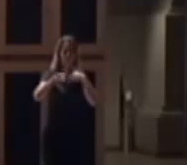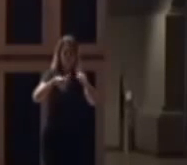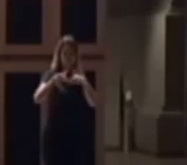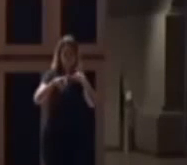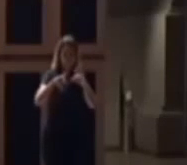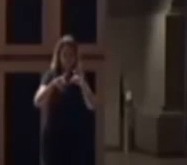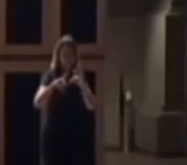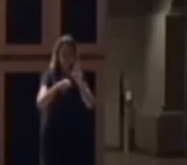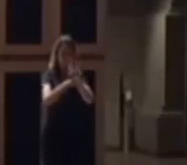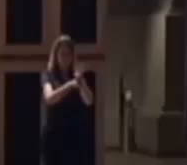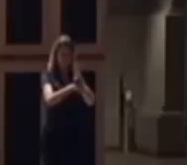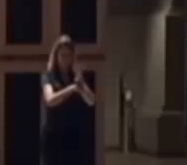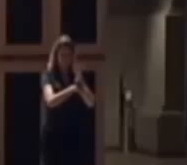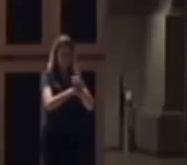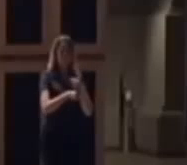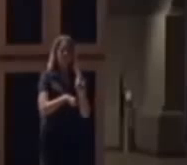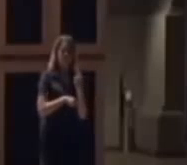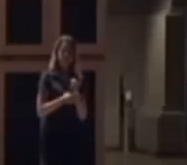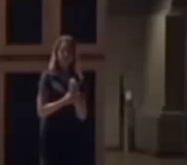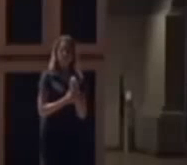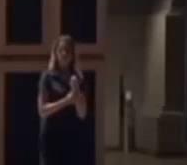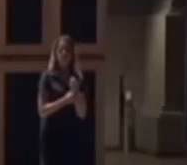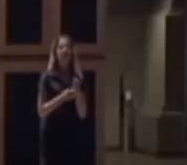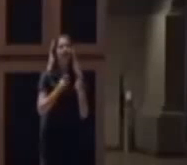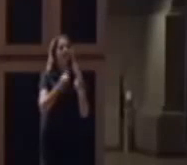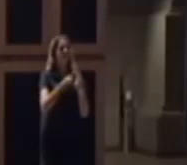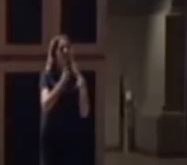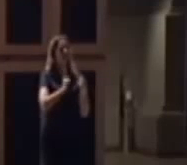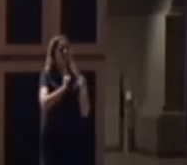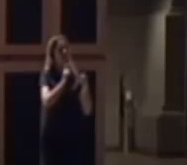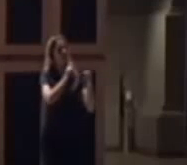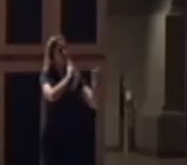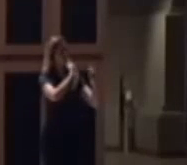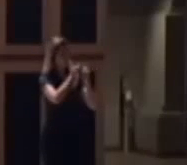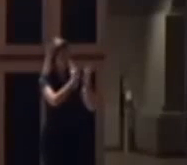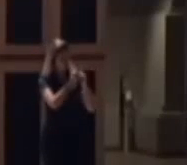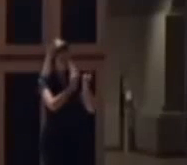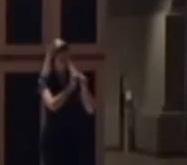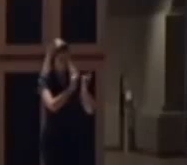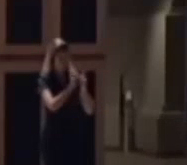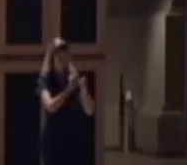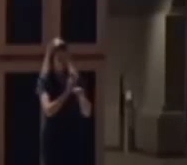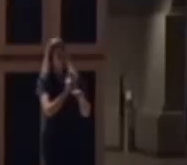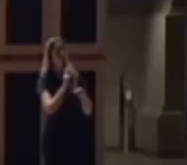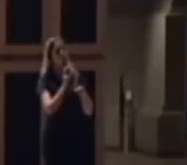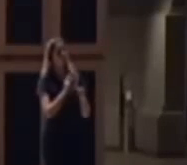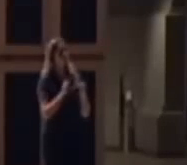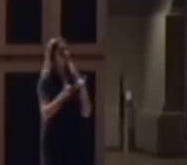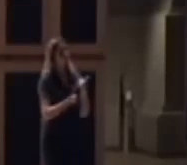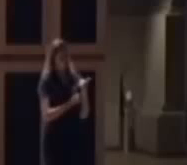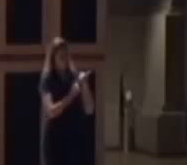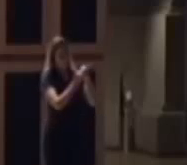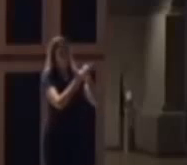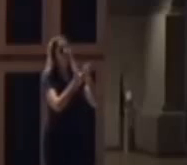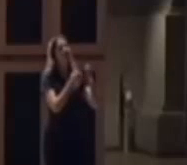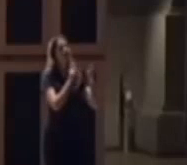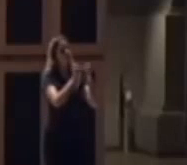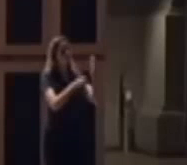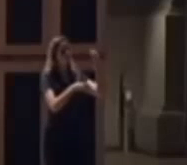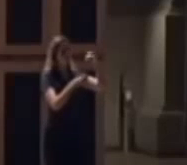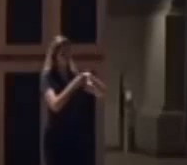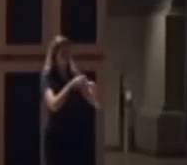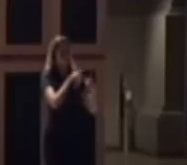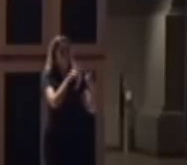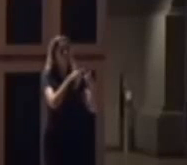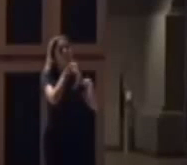comissão supervisora. Então, existem reuniões do Comitê de Apoio à Gestão dos Termos de Parceria, que são reuniões internas, oficinas